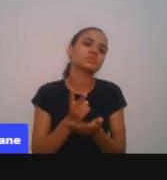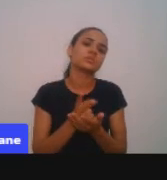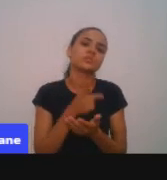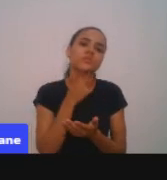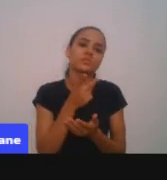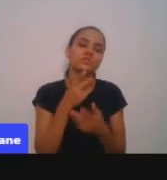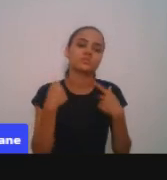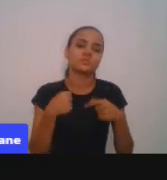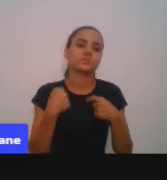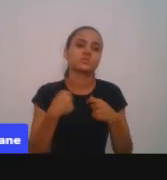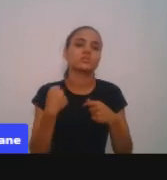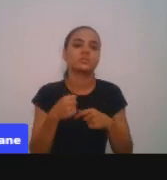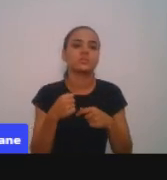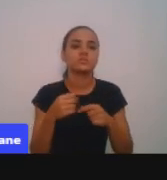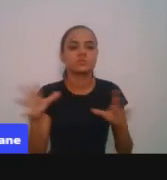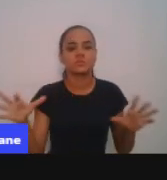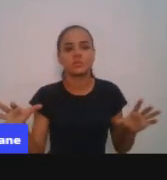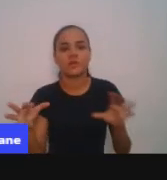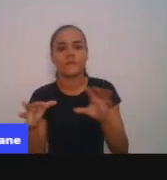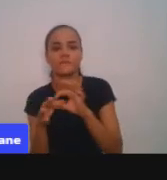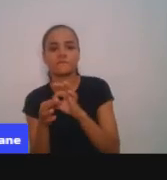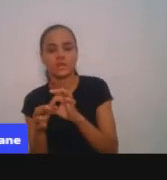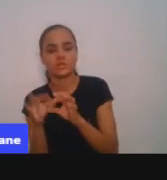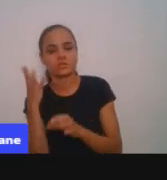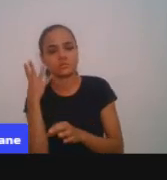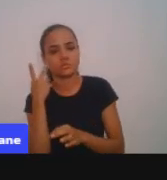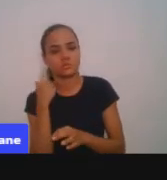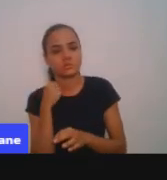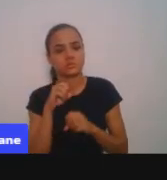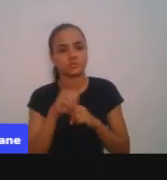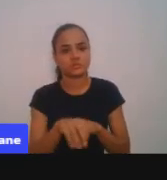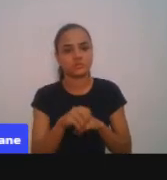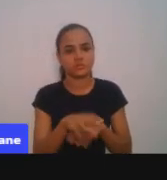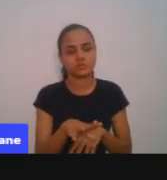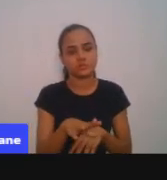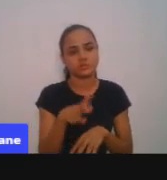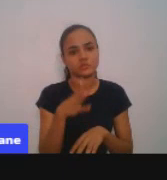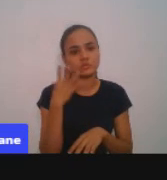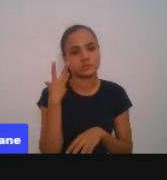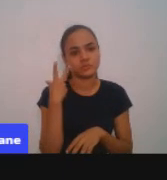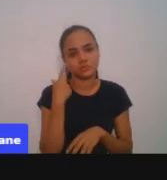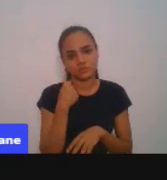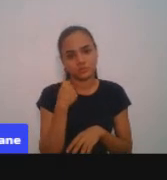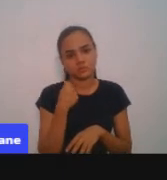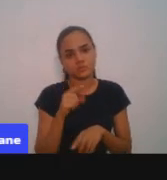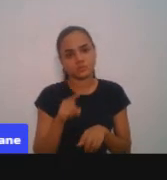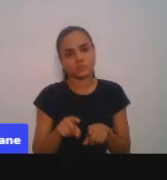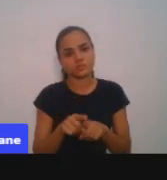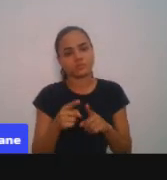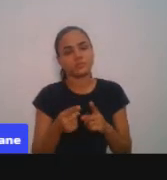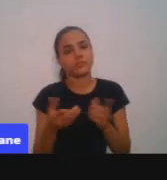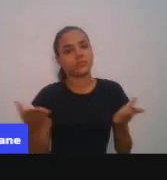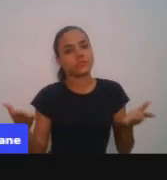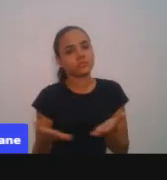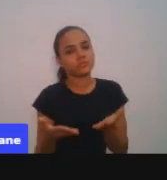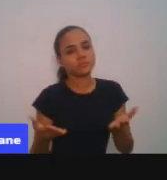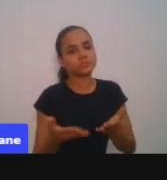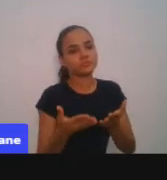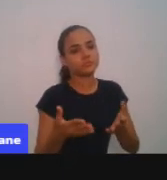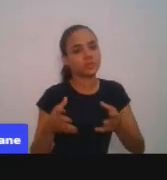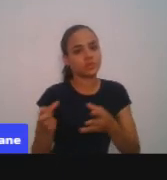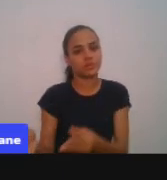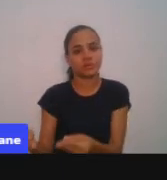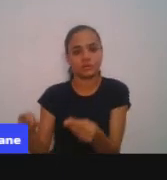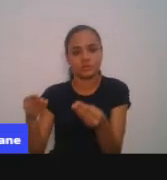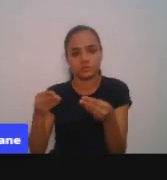com as crianças na educação infantil. Mas e agora, recebendo lá no início do ano uma listagem com o nome das crianças,